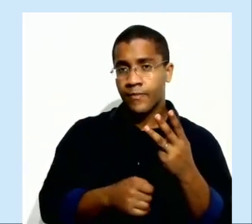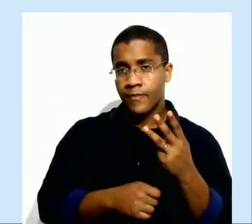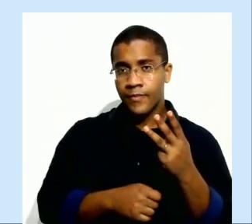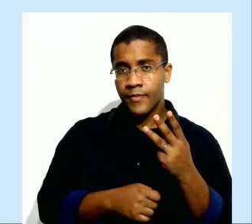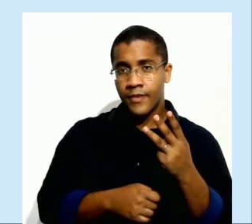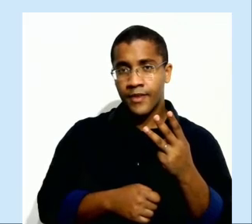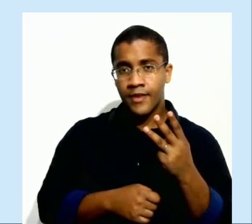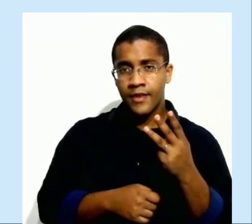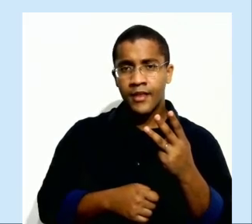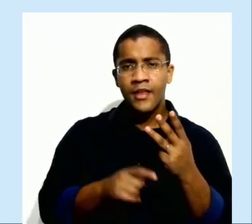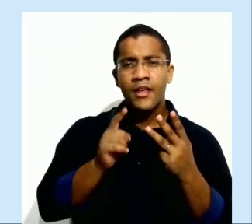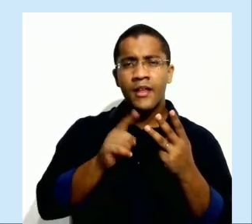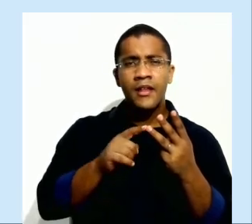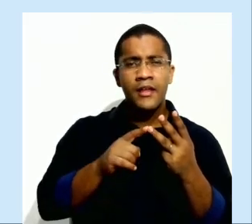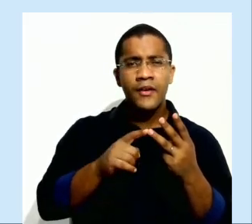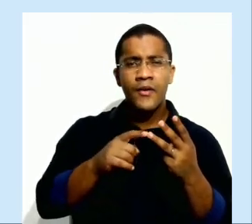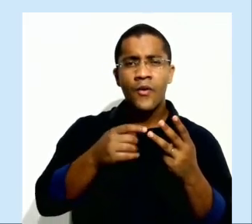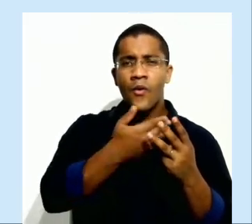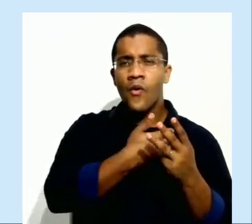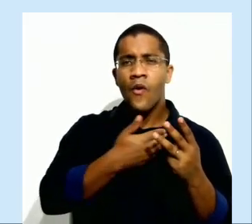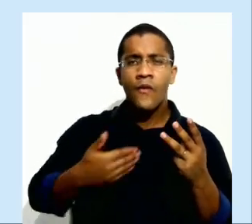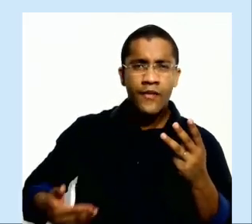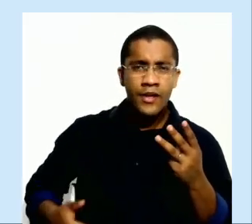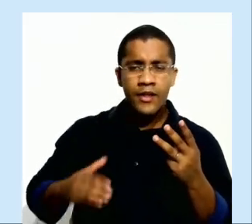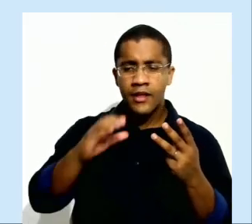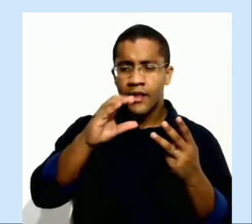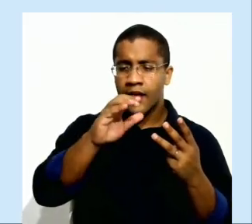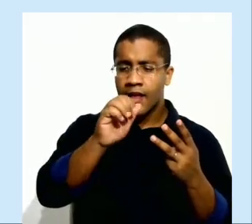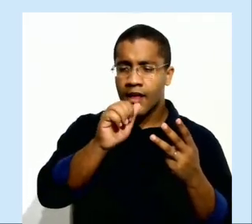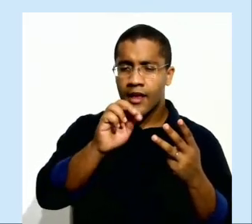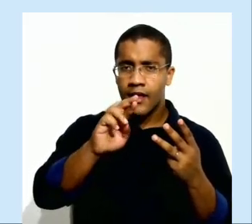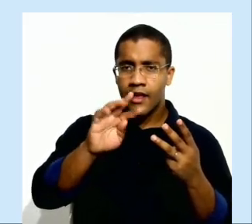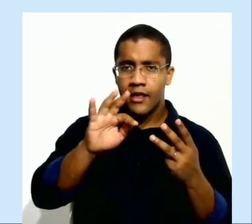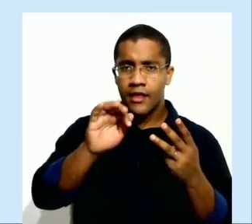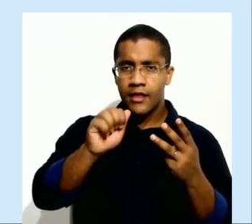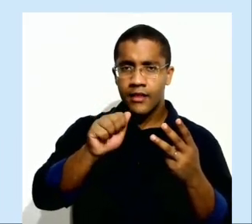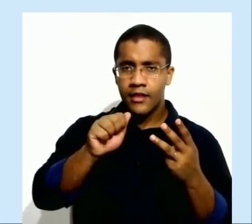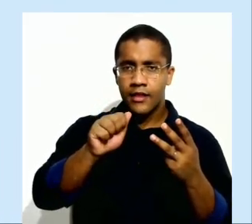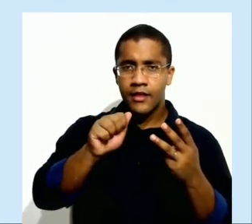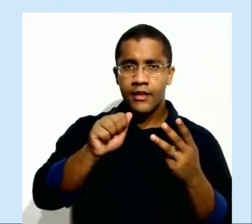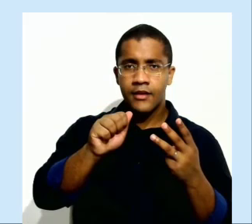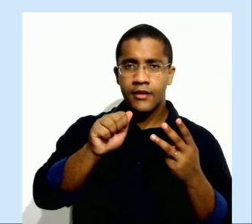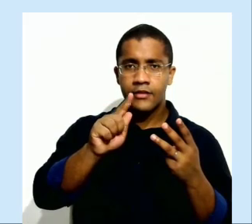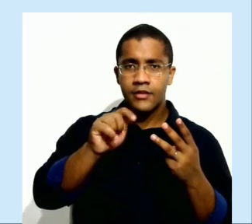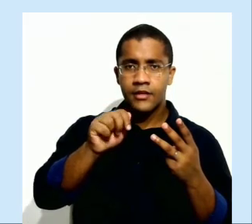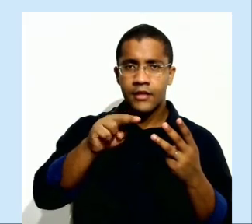Cartaginês. Não é isso? O que era o Império Cartaginês?